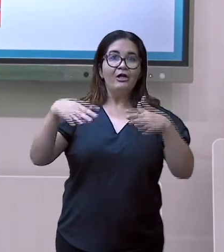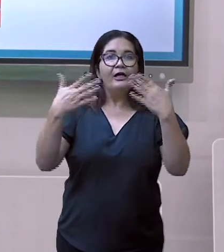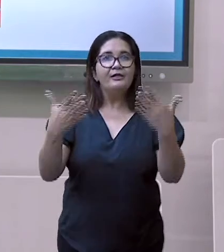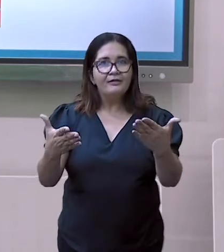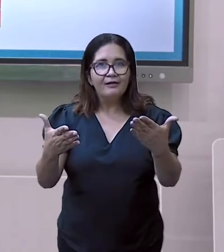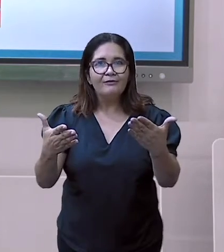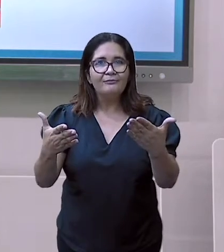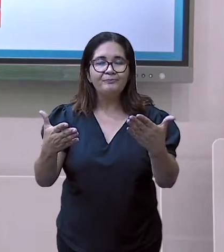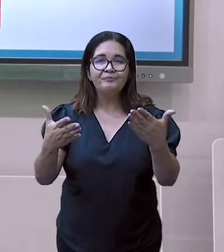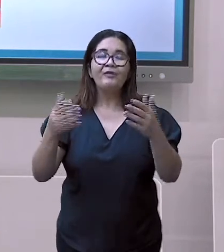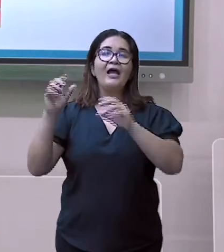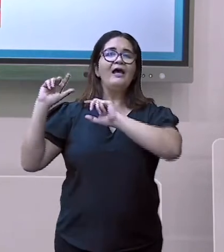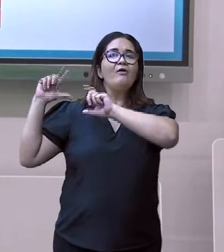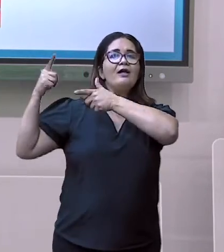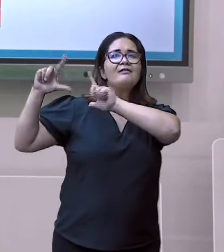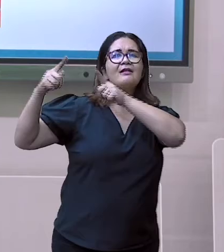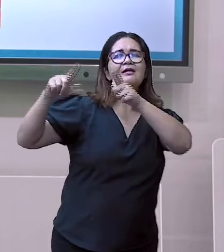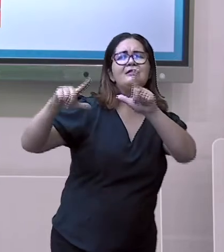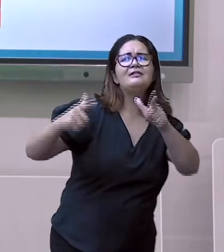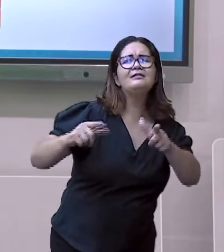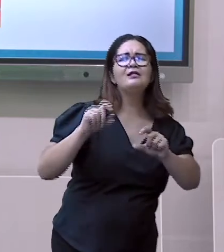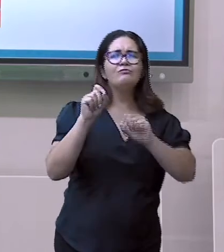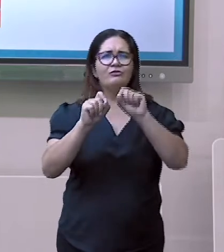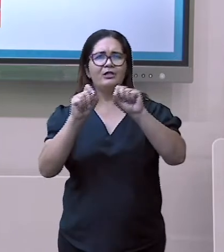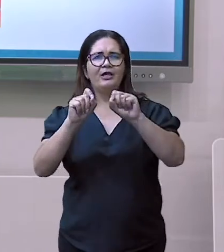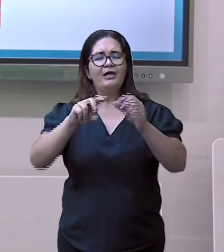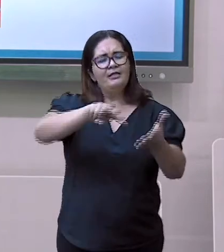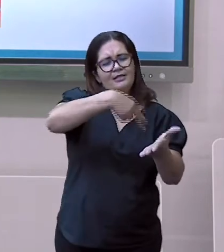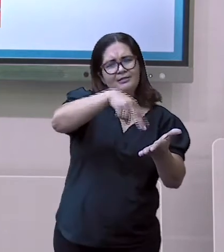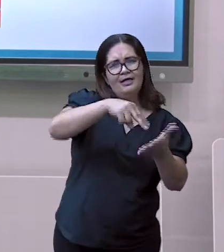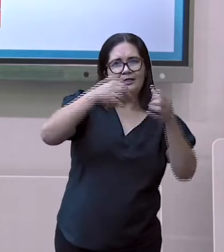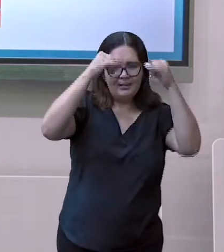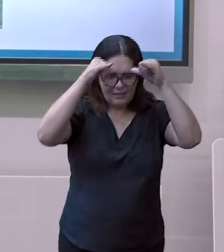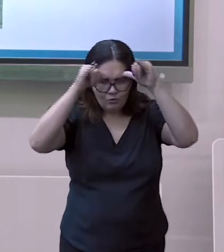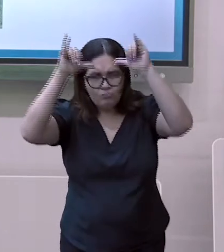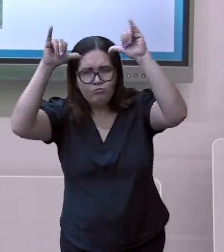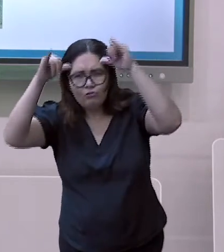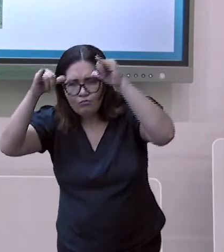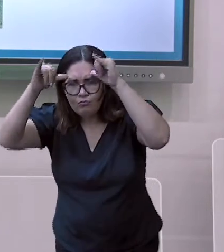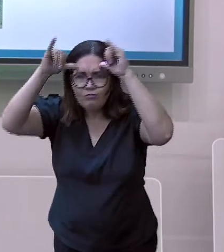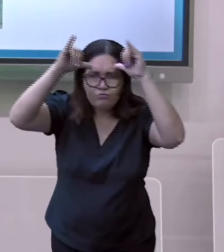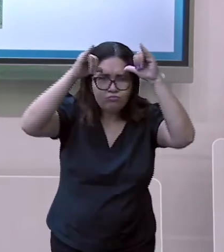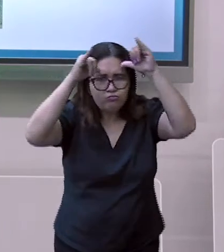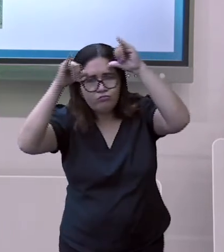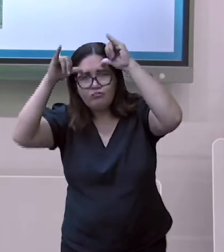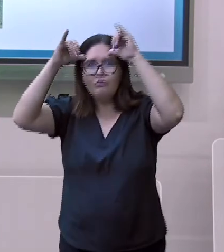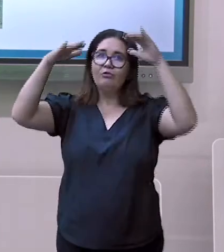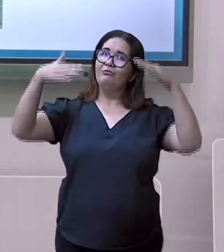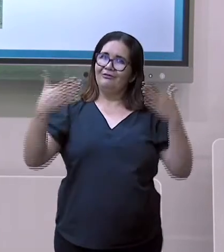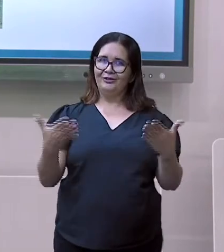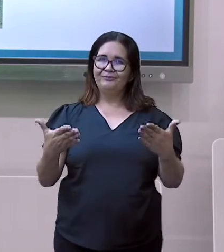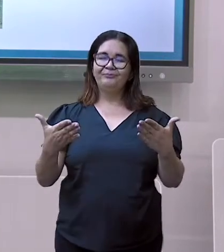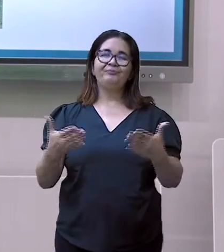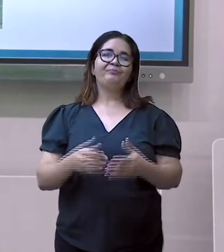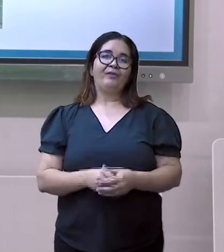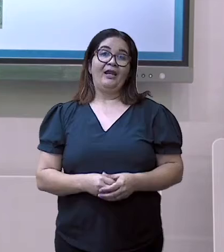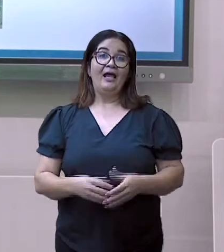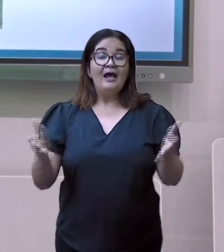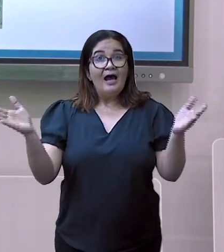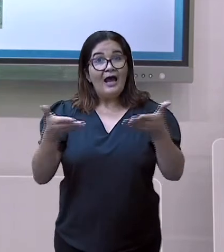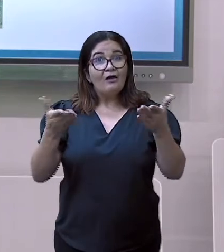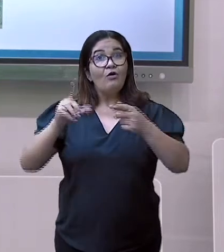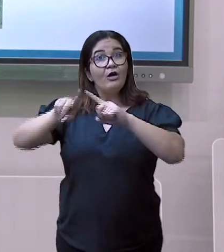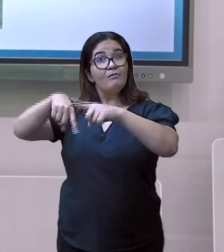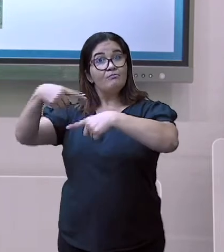propriamente dito e as músicas típicas. Vamos falar de outra festa agora? Nós temos